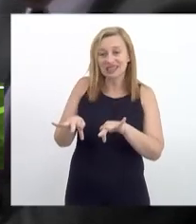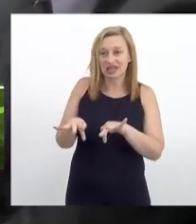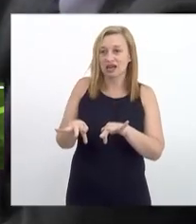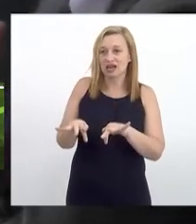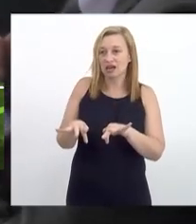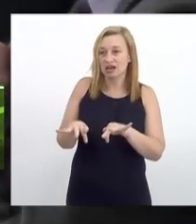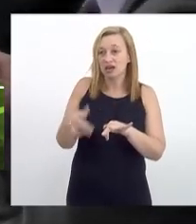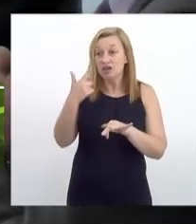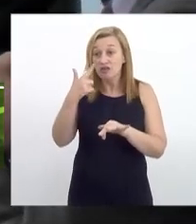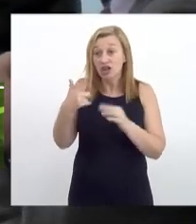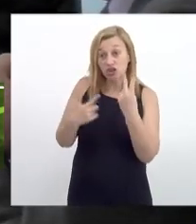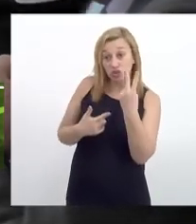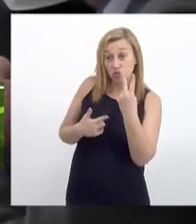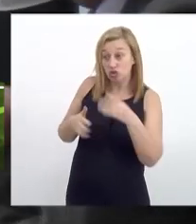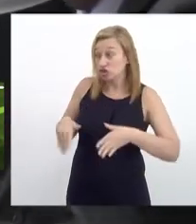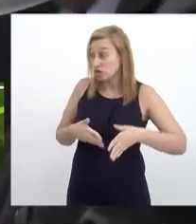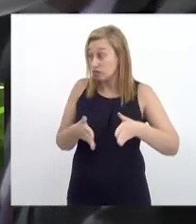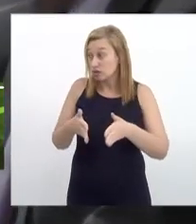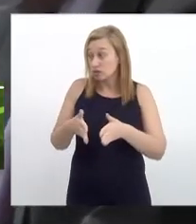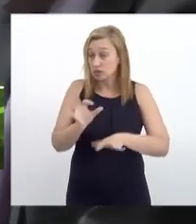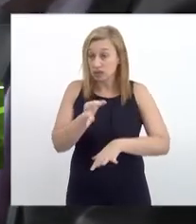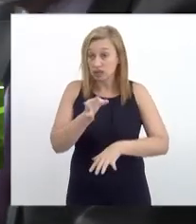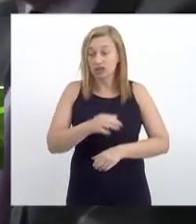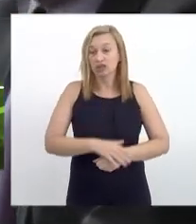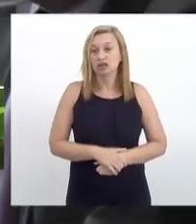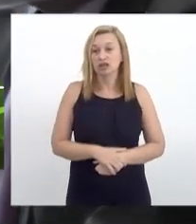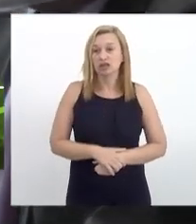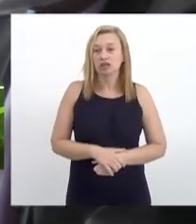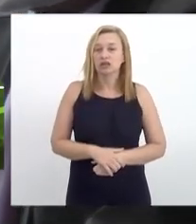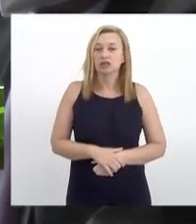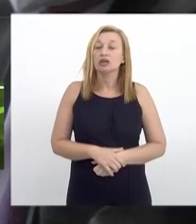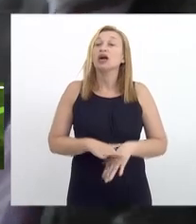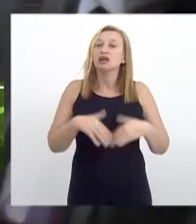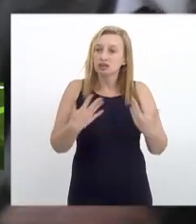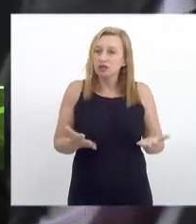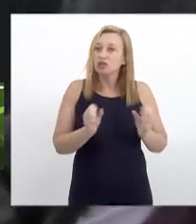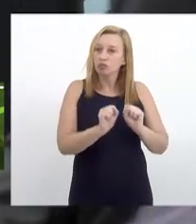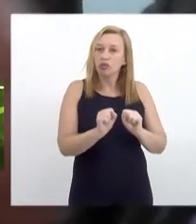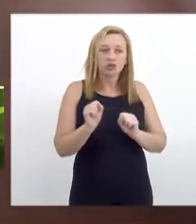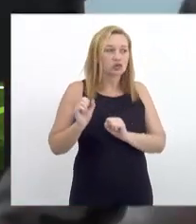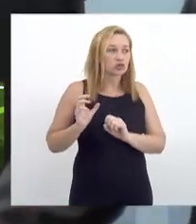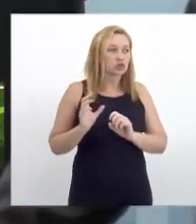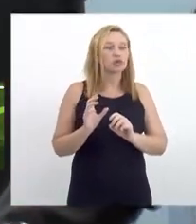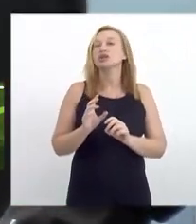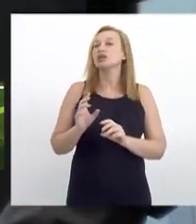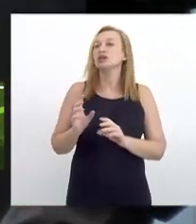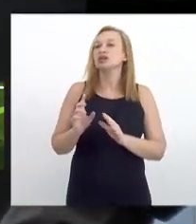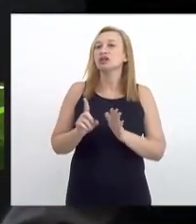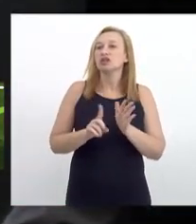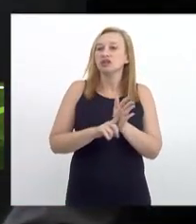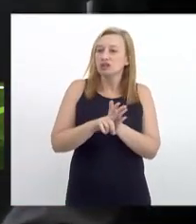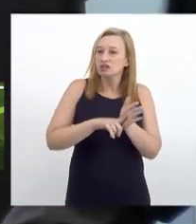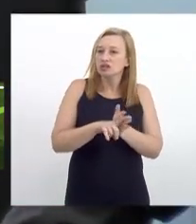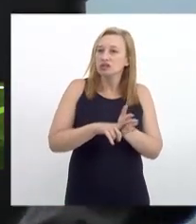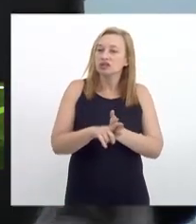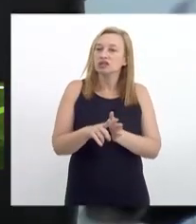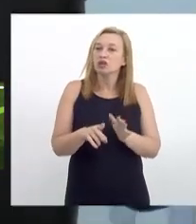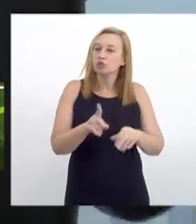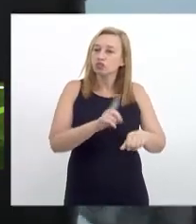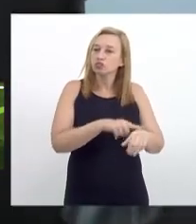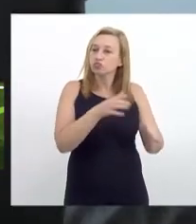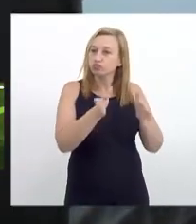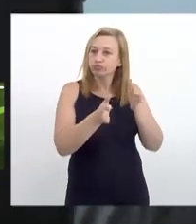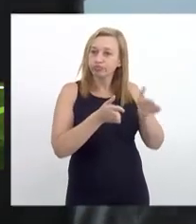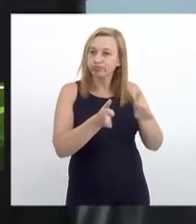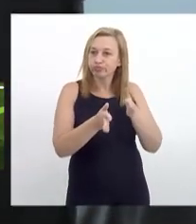as duas e vossa excelência tem razão individualmente pode ser melhor então eu posso fazer a revisão a fazenda terá prazo o deputado